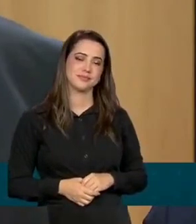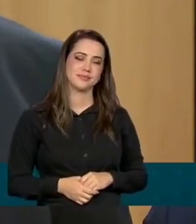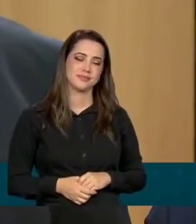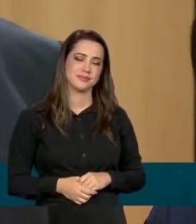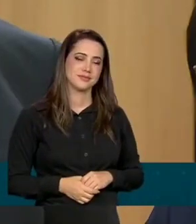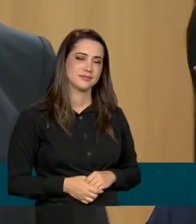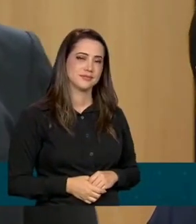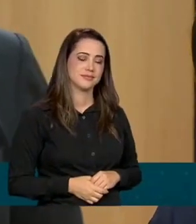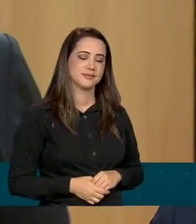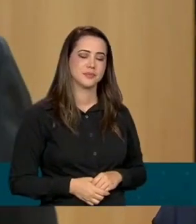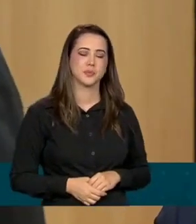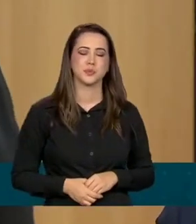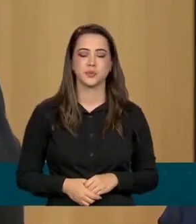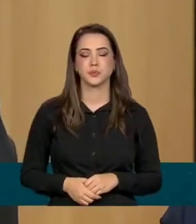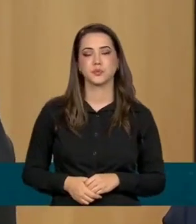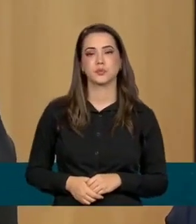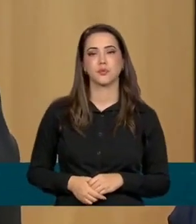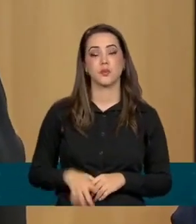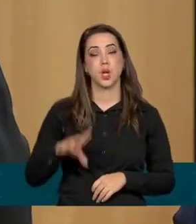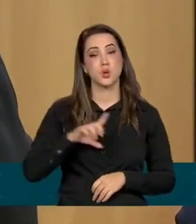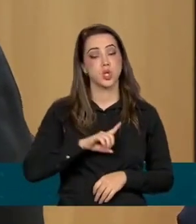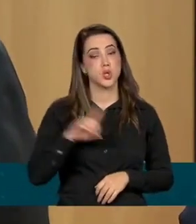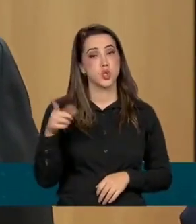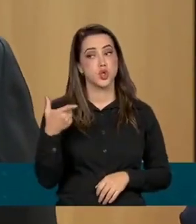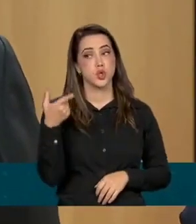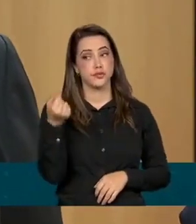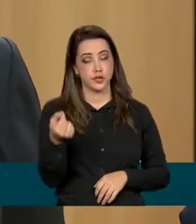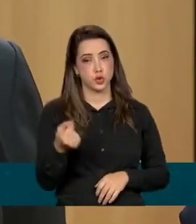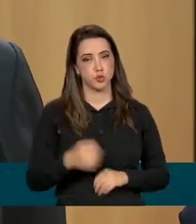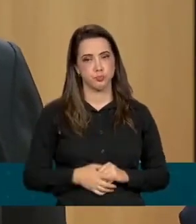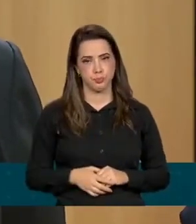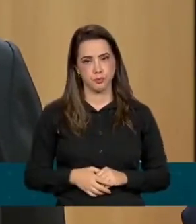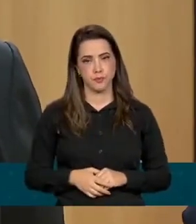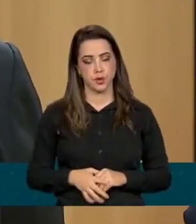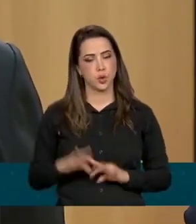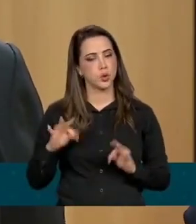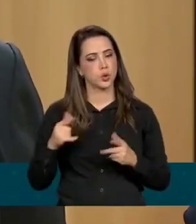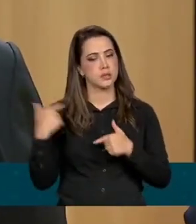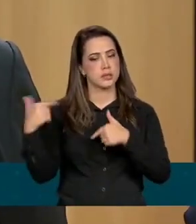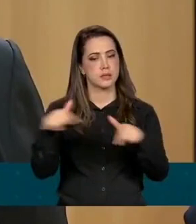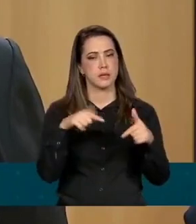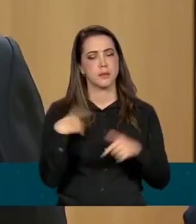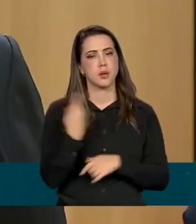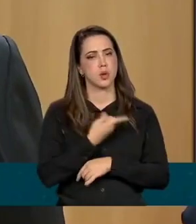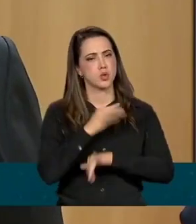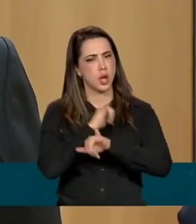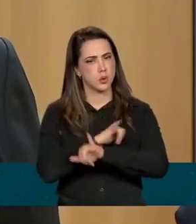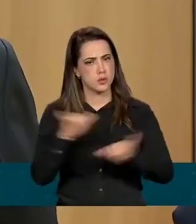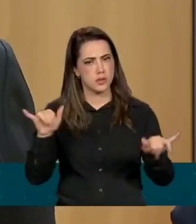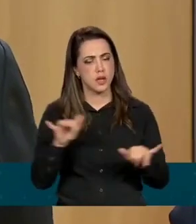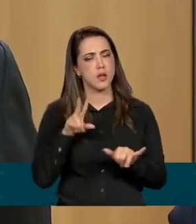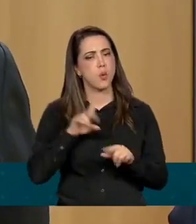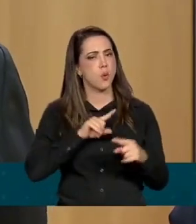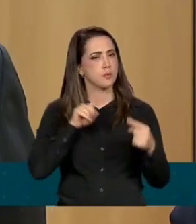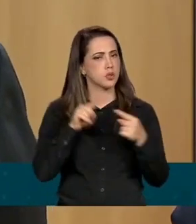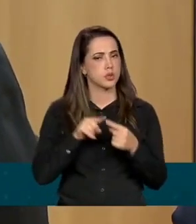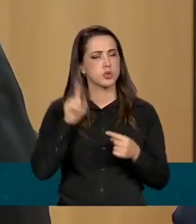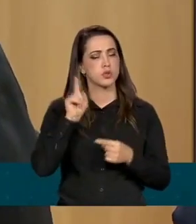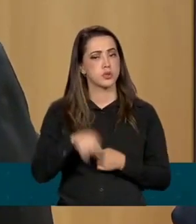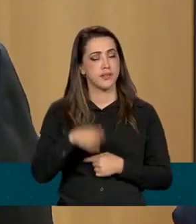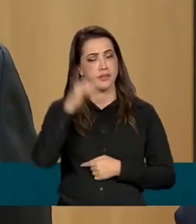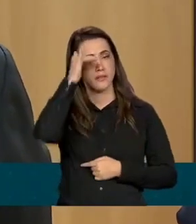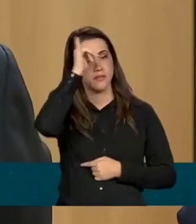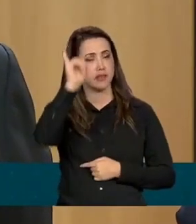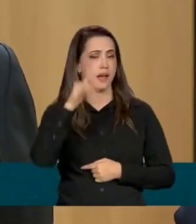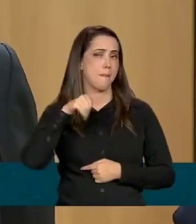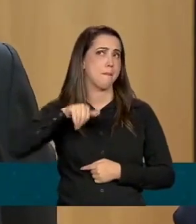Em relação ao dia 20, todas essas medidas que eu anunciei, elas visam exatamente